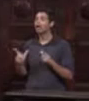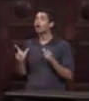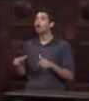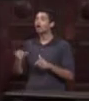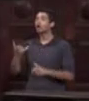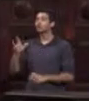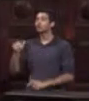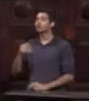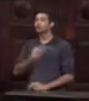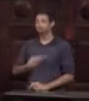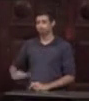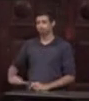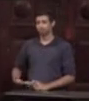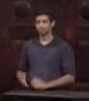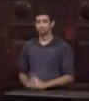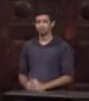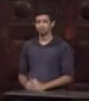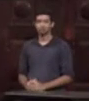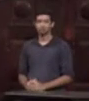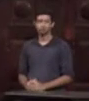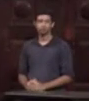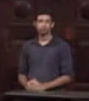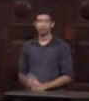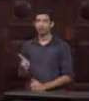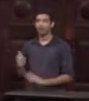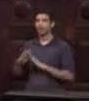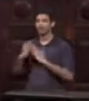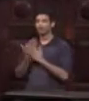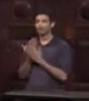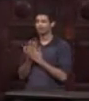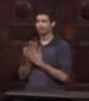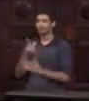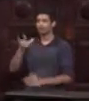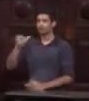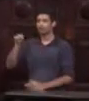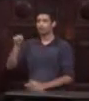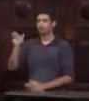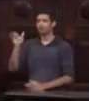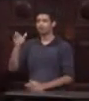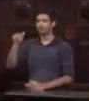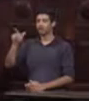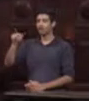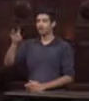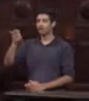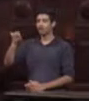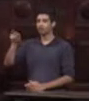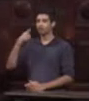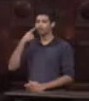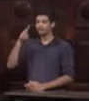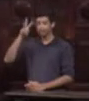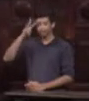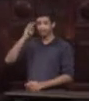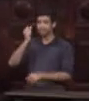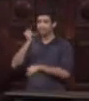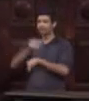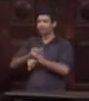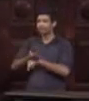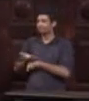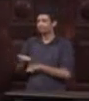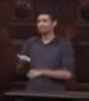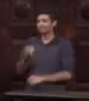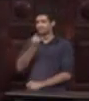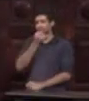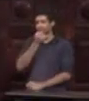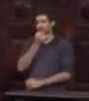Governador, Escola João Luiz Alves, deputado Valdec Carneiro. E na madrugada de terça-feira,